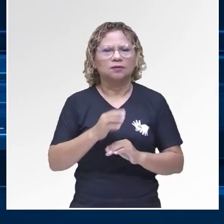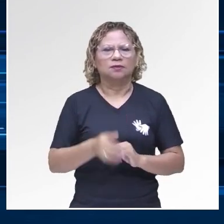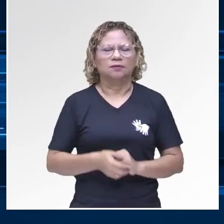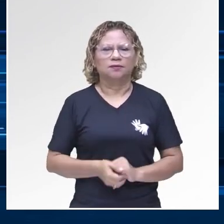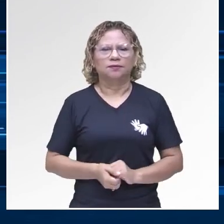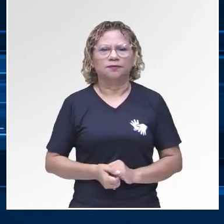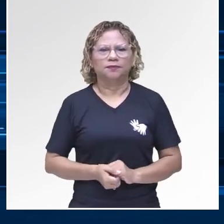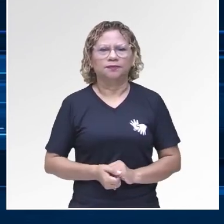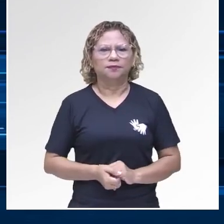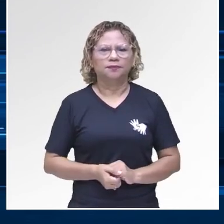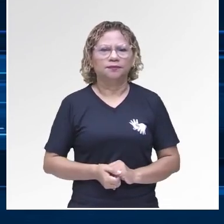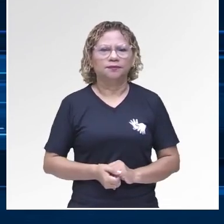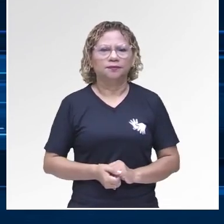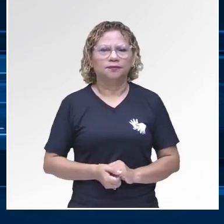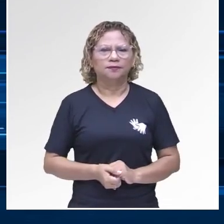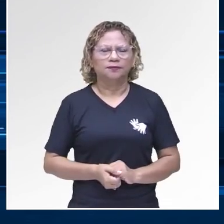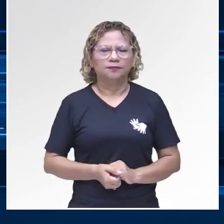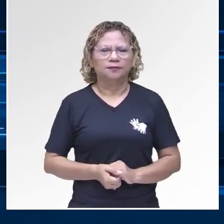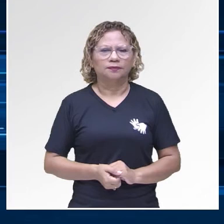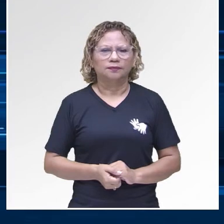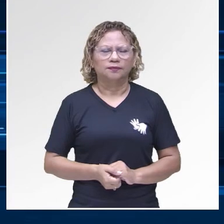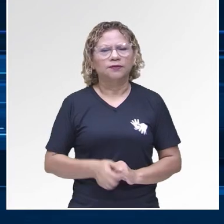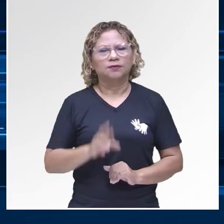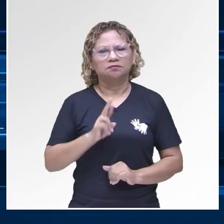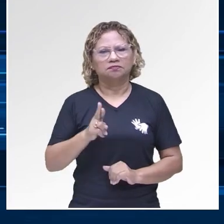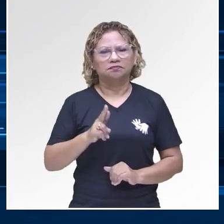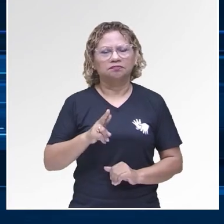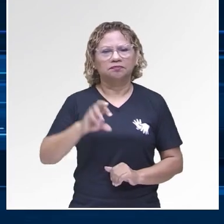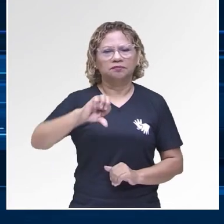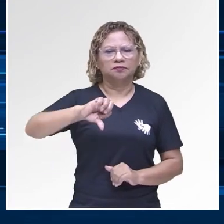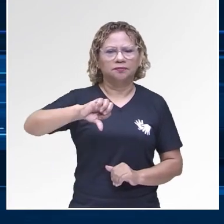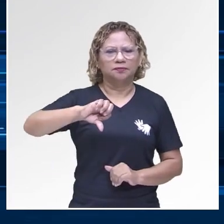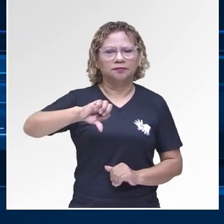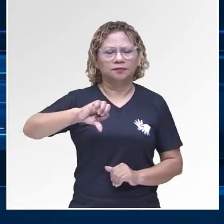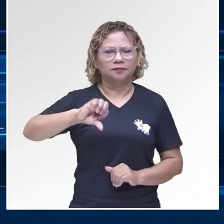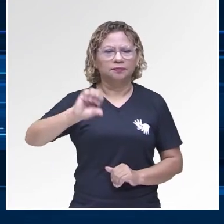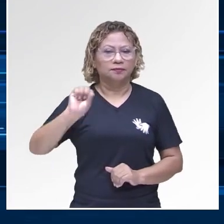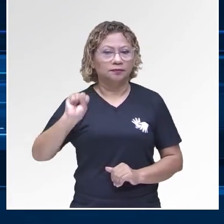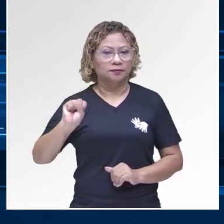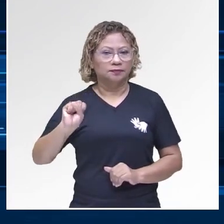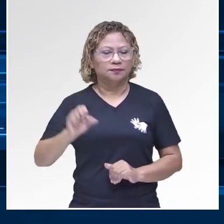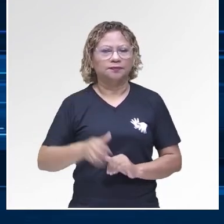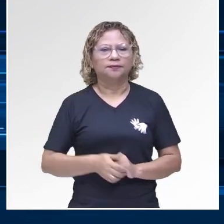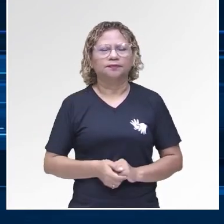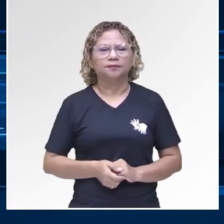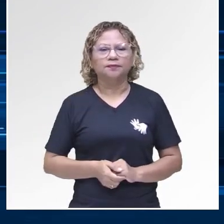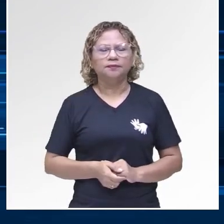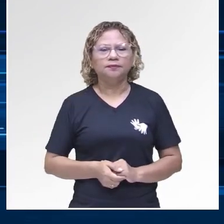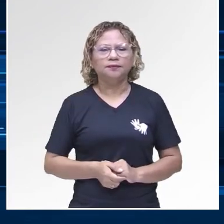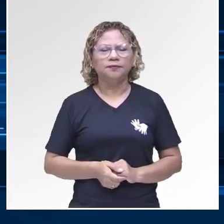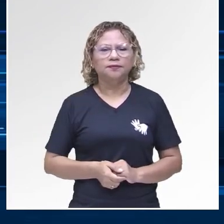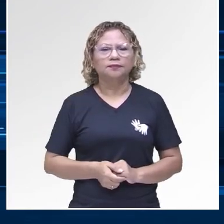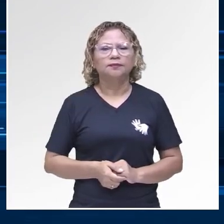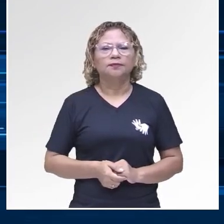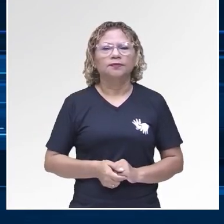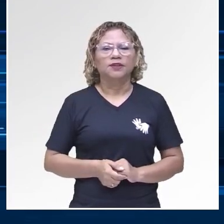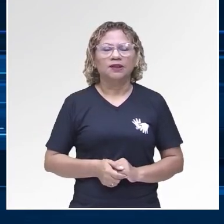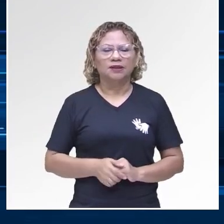Vão 2. Aqui vai dar 98. Então, o menor múltiplo de